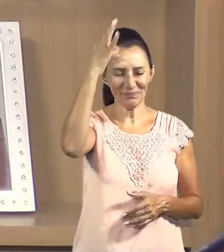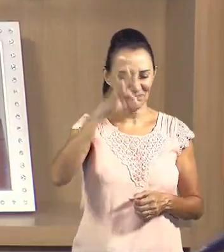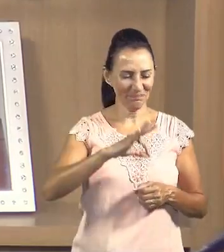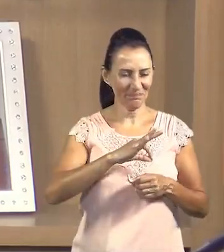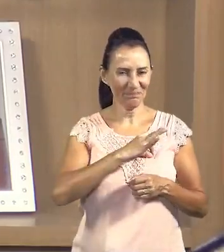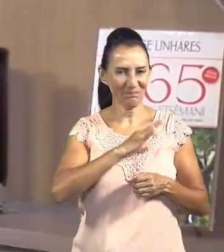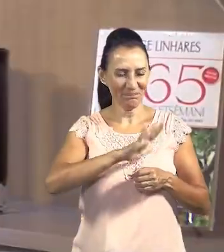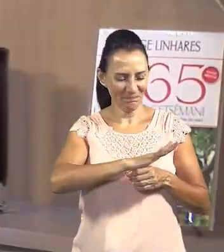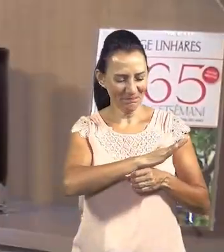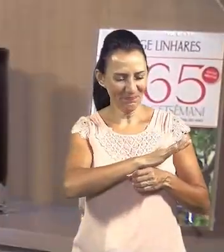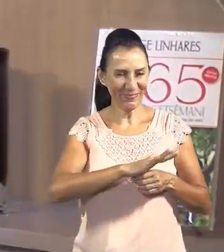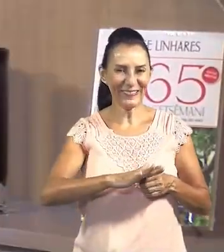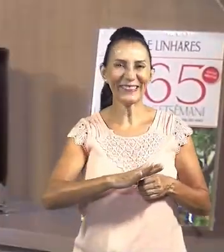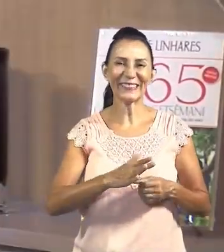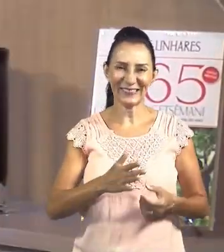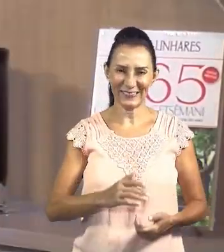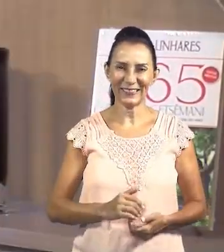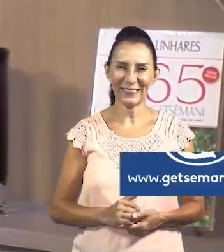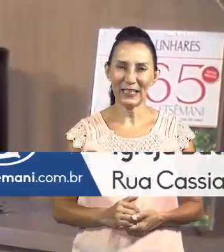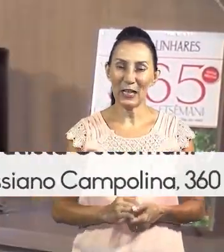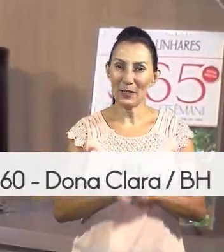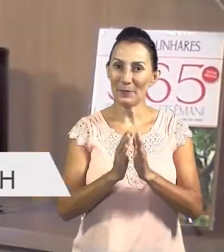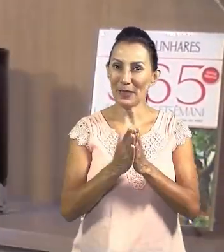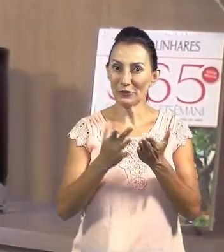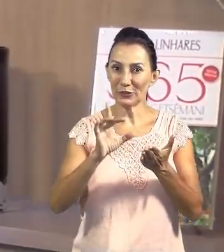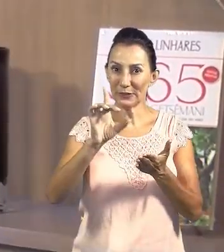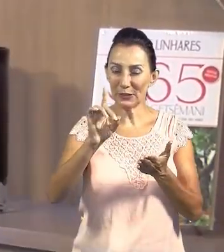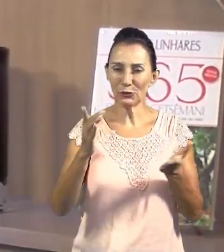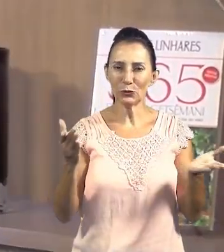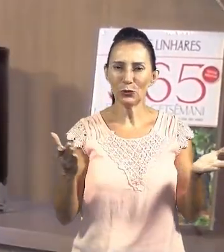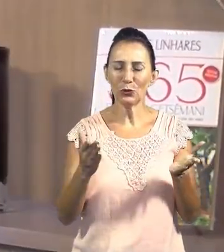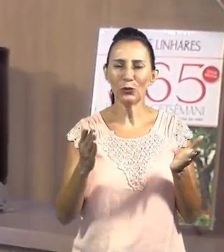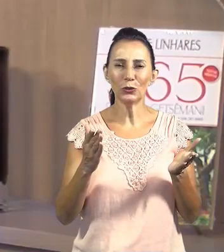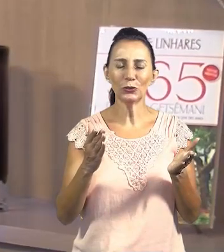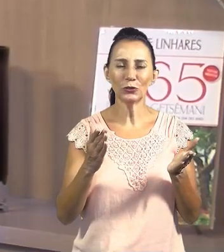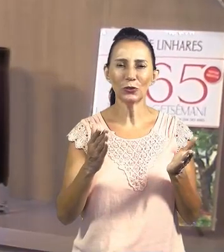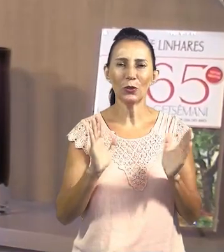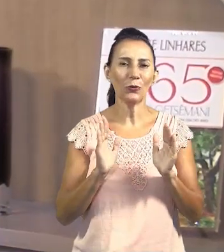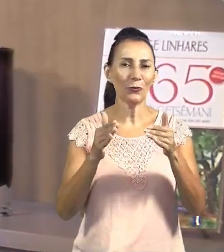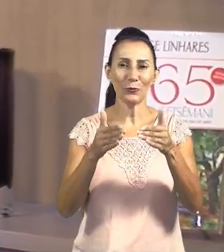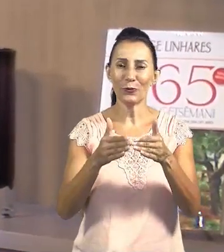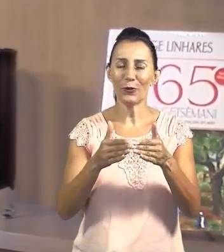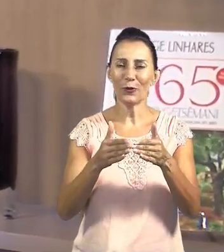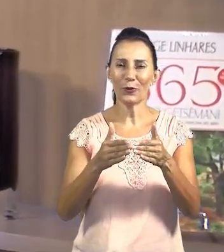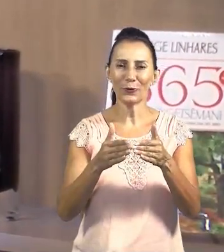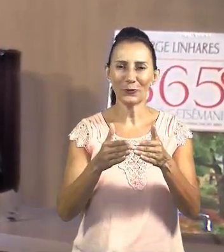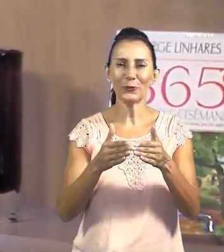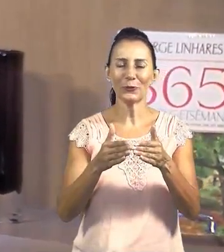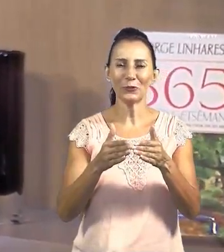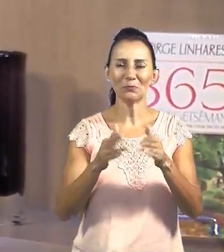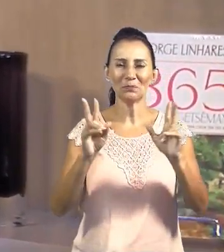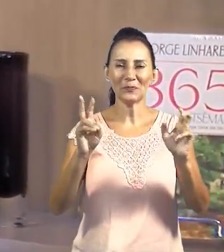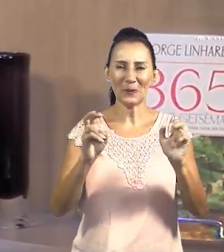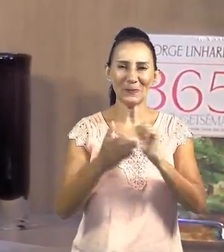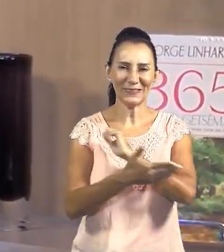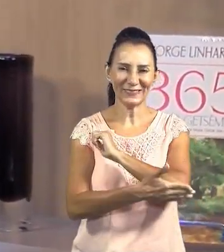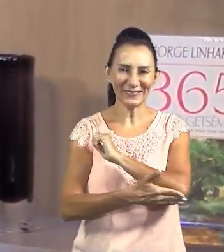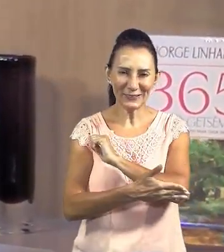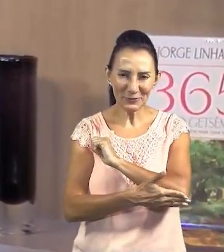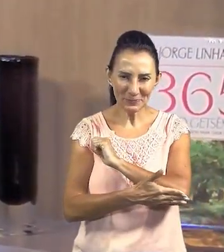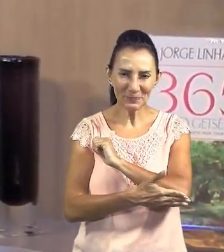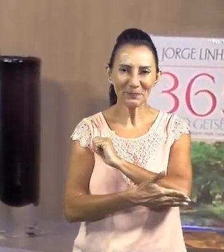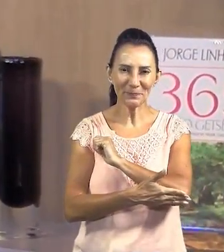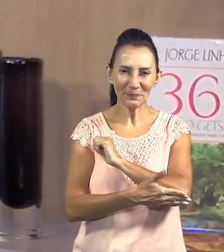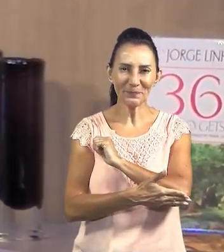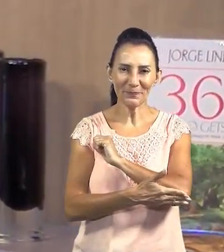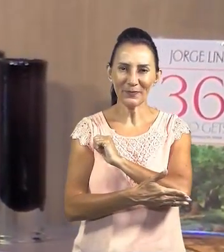aqui. Enquanto você abre a palavra de Deus aí, baseado a nossa mensagem nesse livro aqui, Ciúmes,